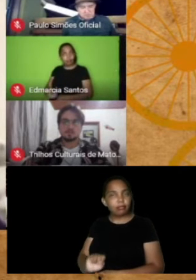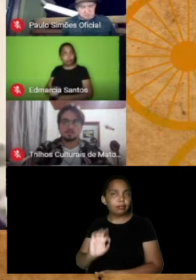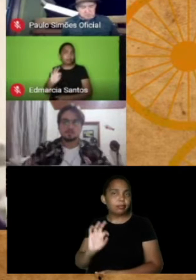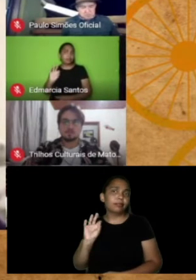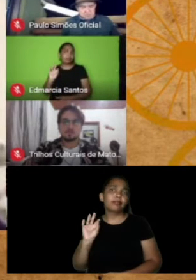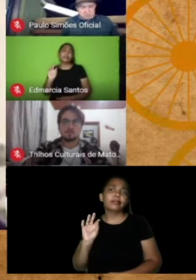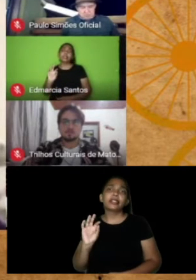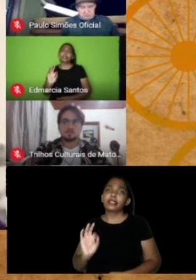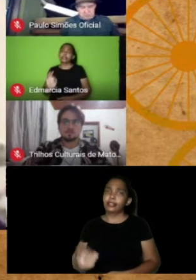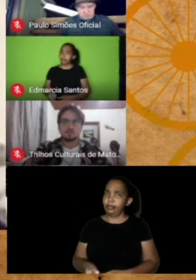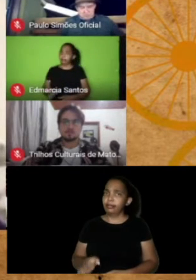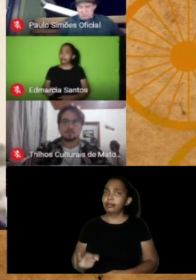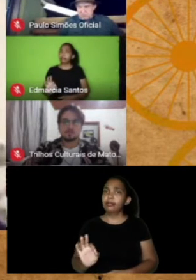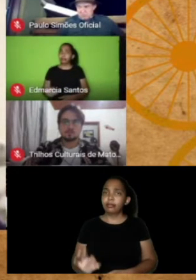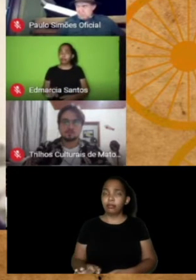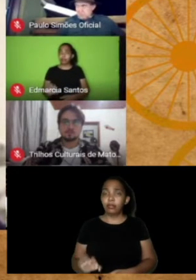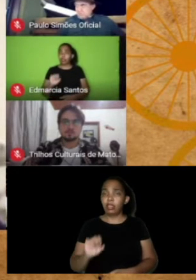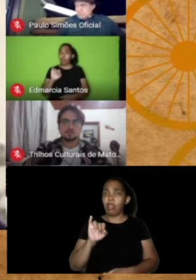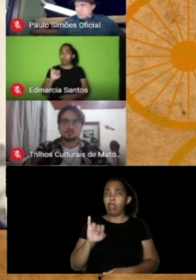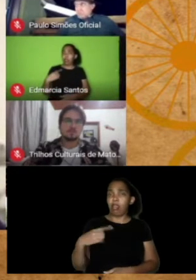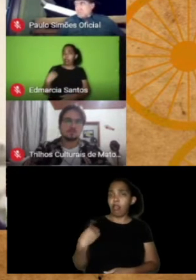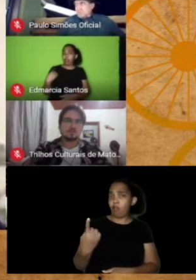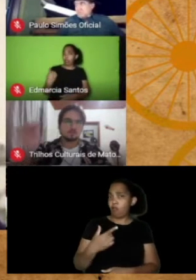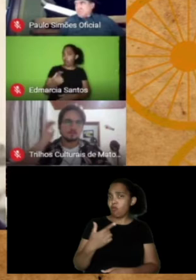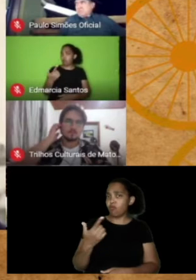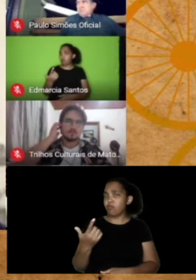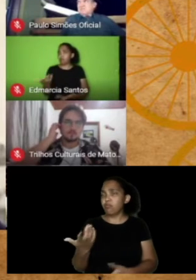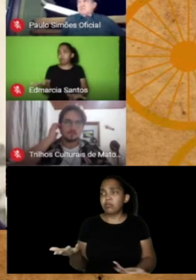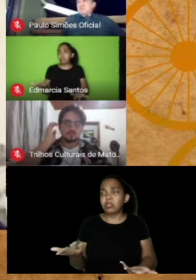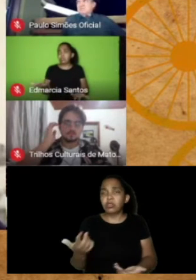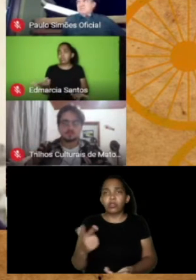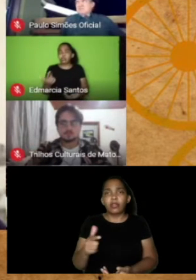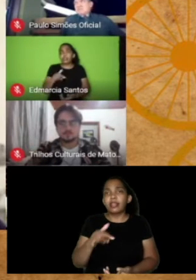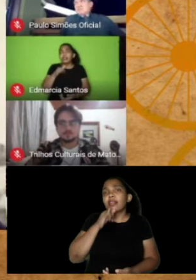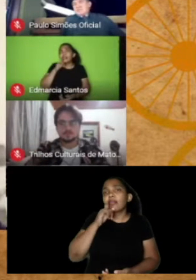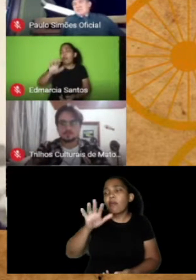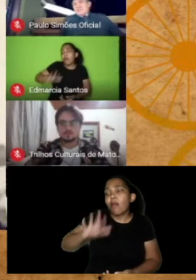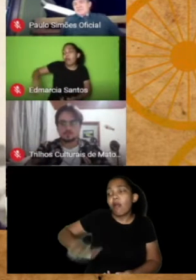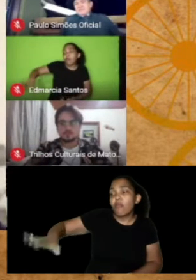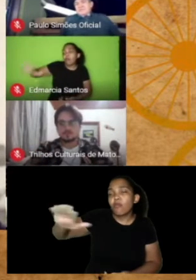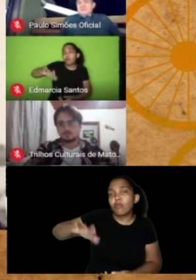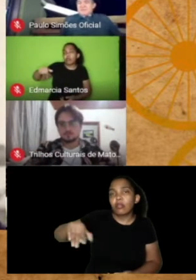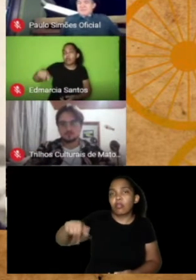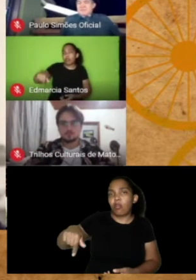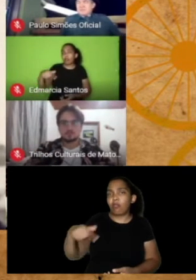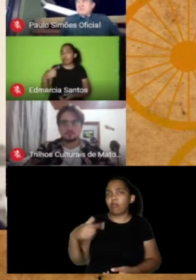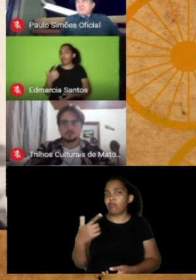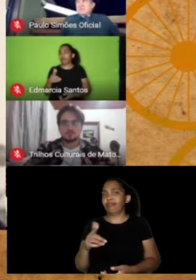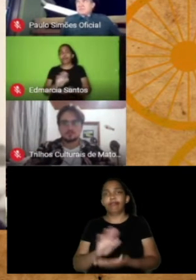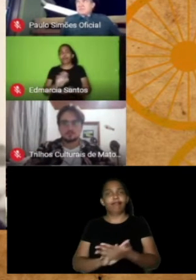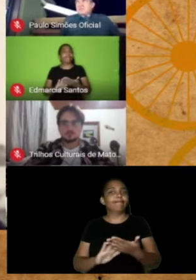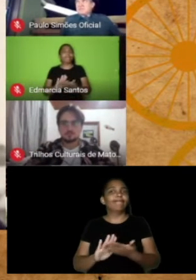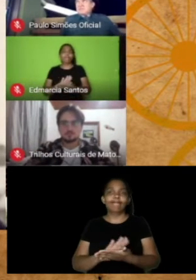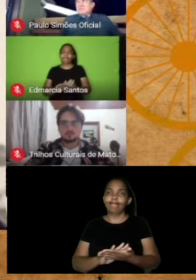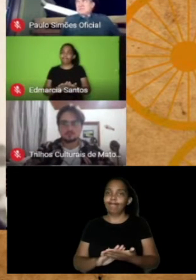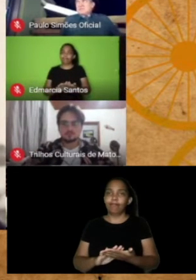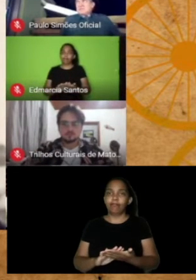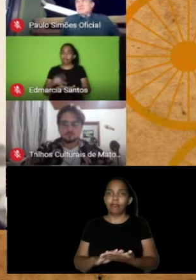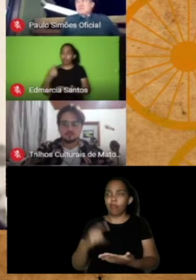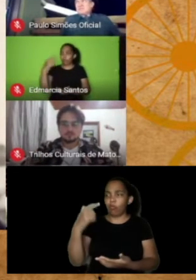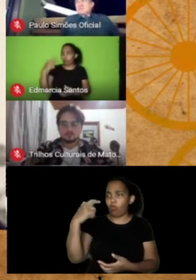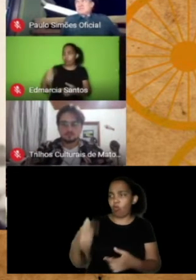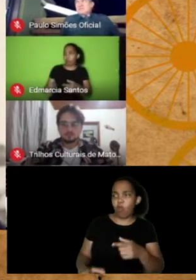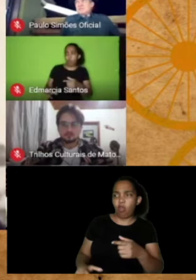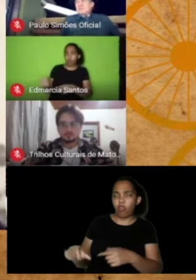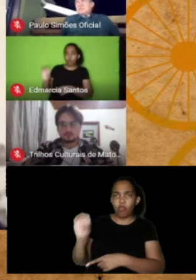professor Roberto, se nós não tivéssemos a ferrovia em nosso território, em nosso solo, nós não teríamos nada. Nós não seríamos um